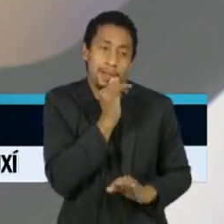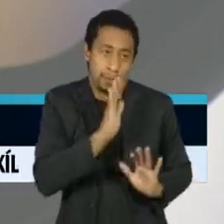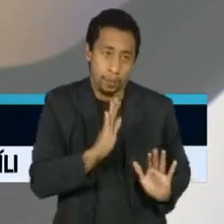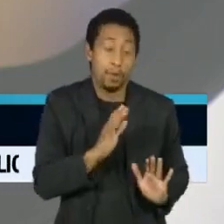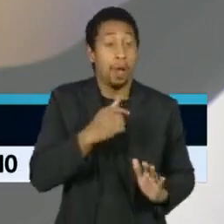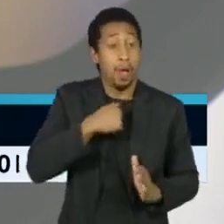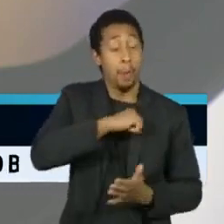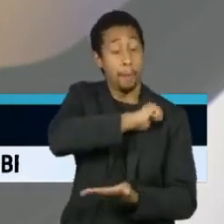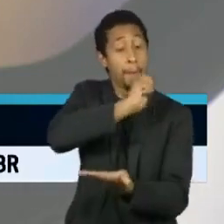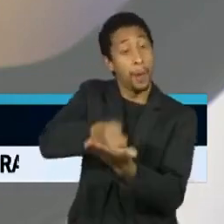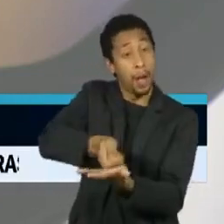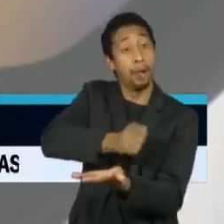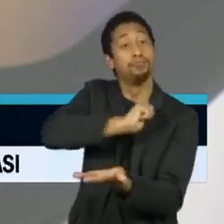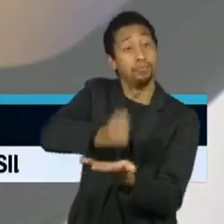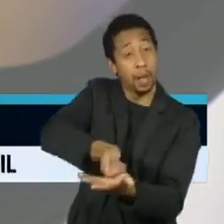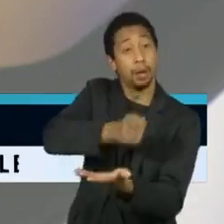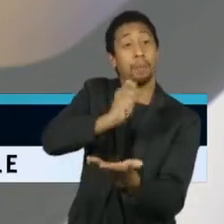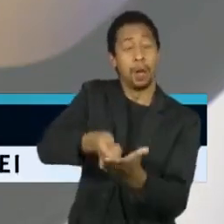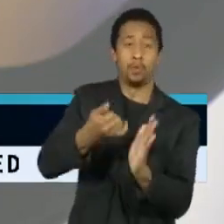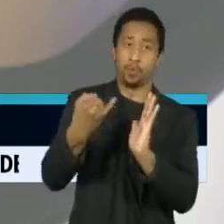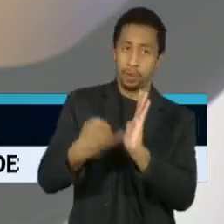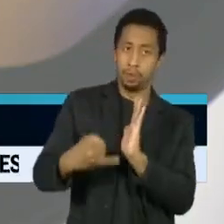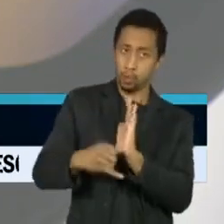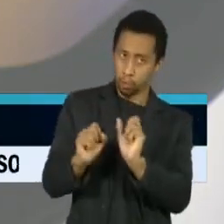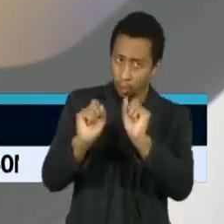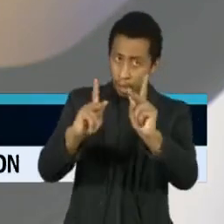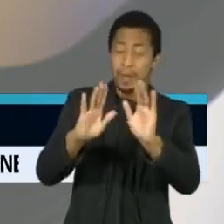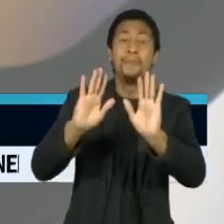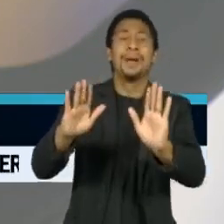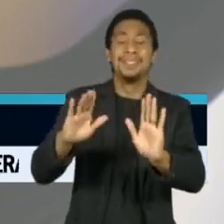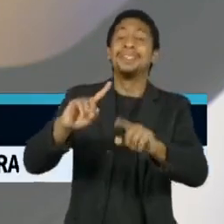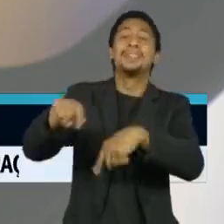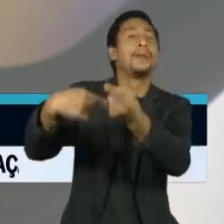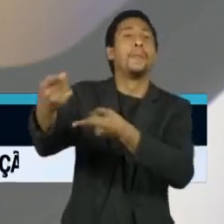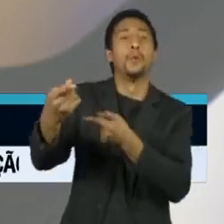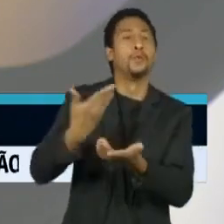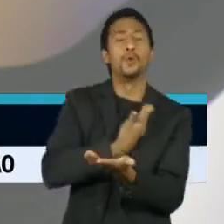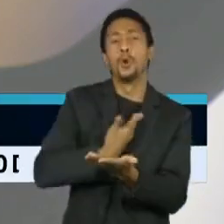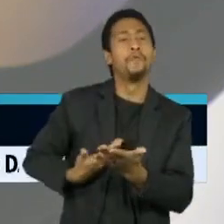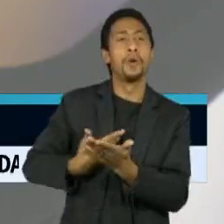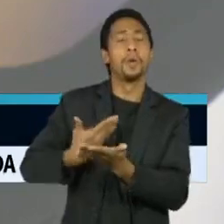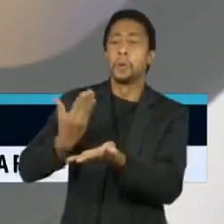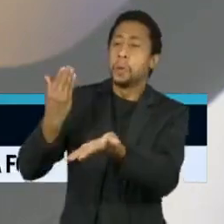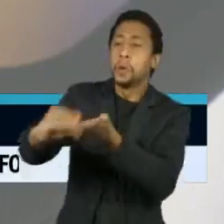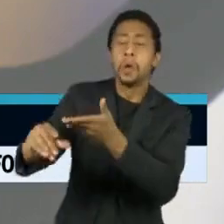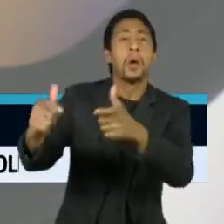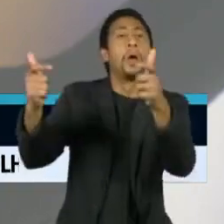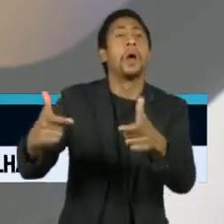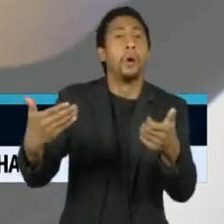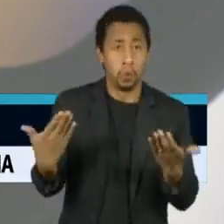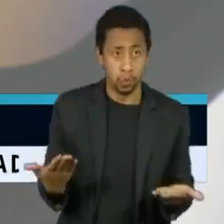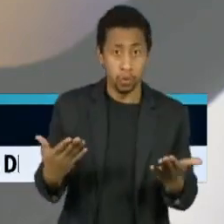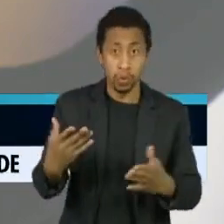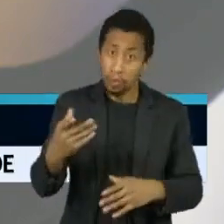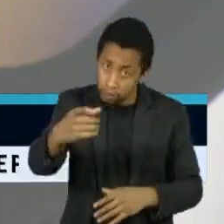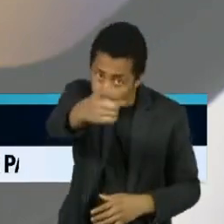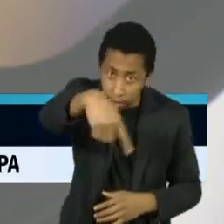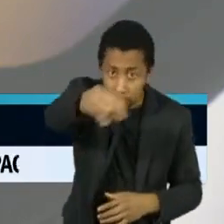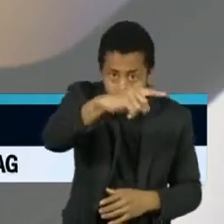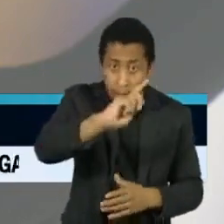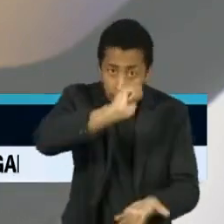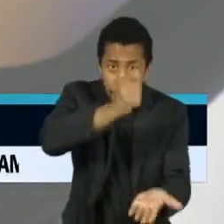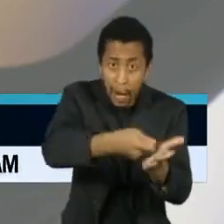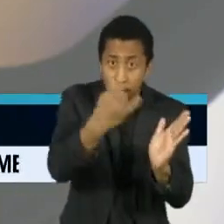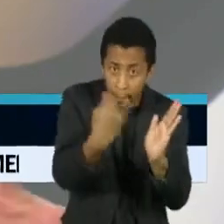com os impostos eu gostaria de saber para onde ele vai essa acho que todo mundo que que paga bastante imposto no Brasil